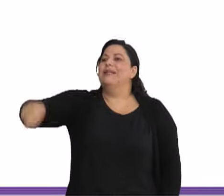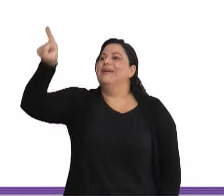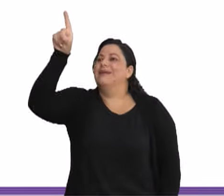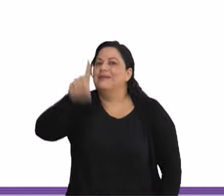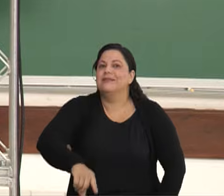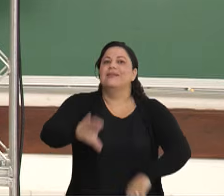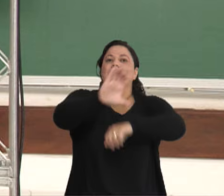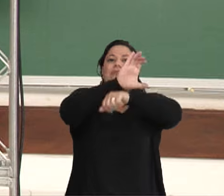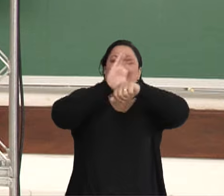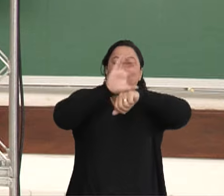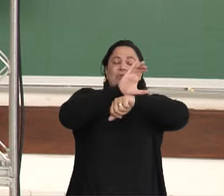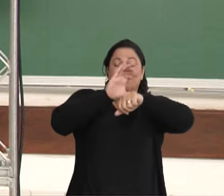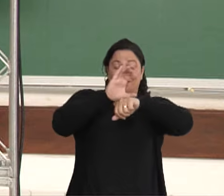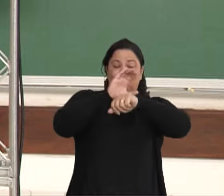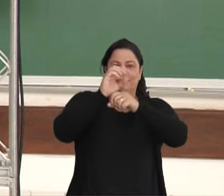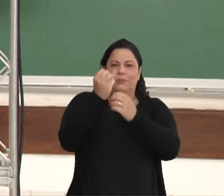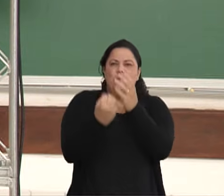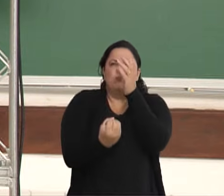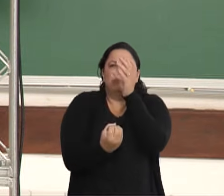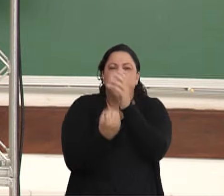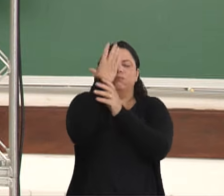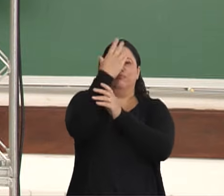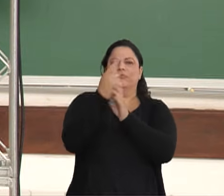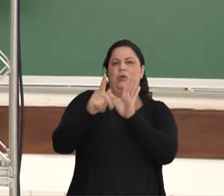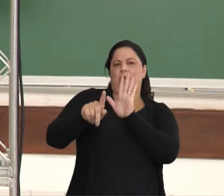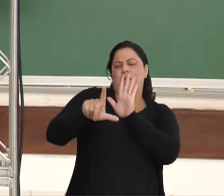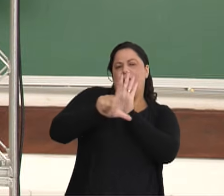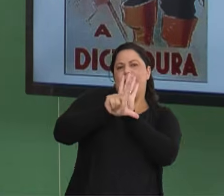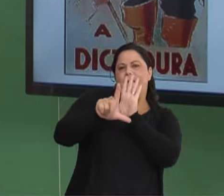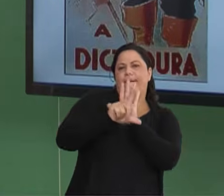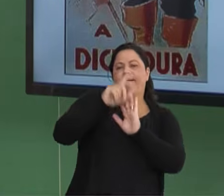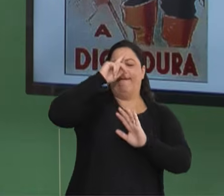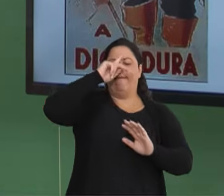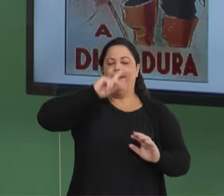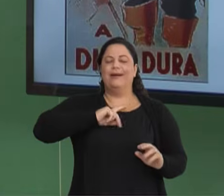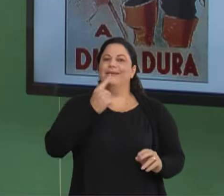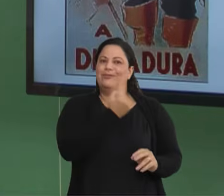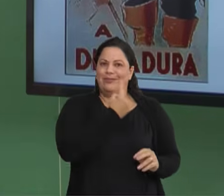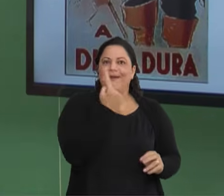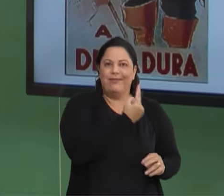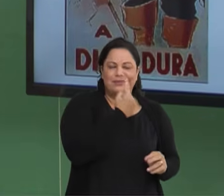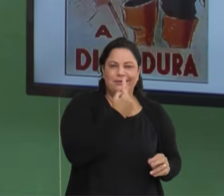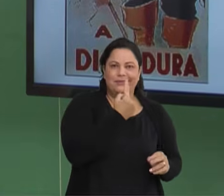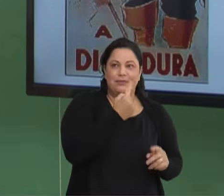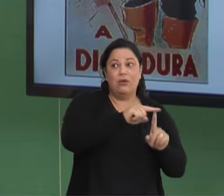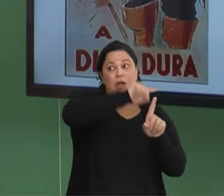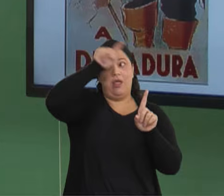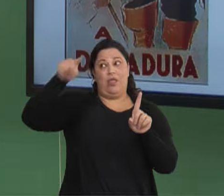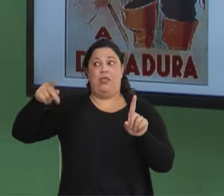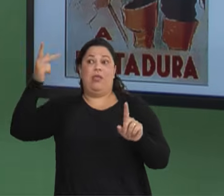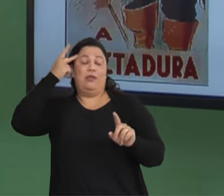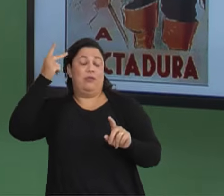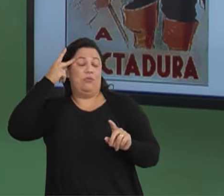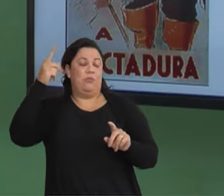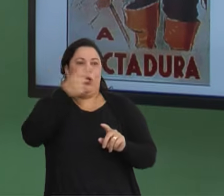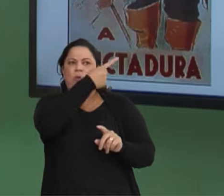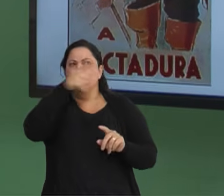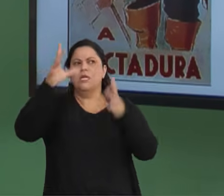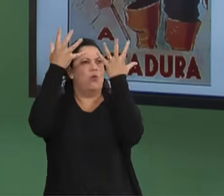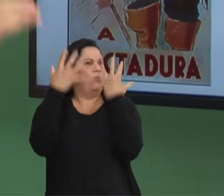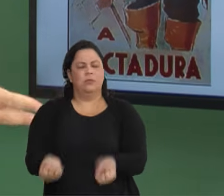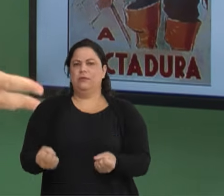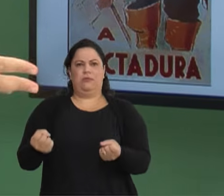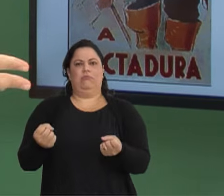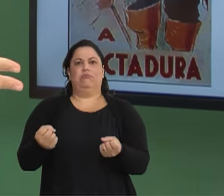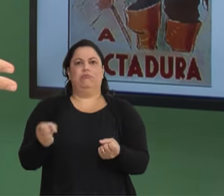Getúlio está criando as leis sozinho, só ele. Então São Paulo diz que isso é uma ditadura. Getúlio Vargas está